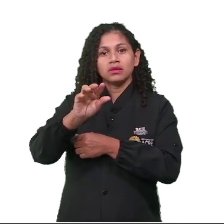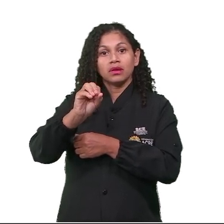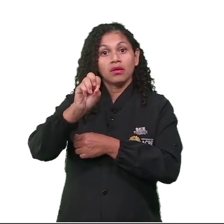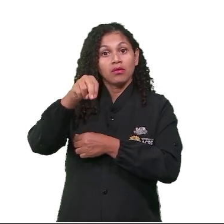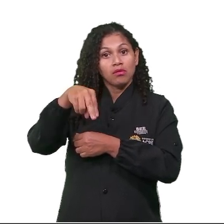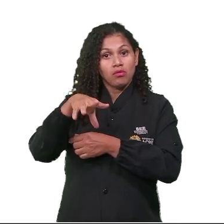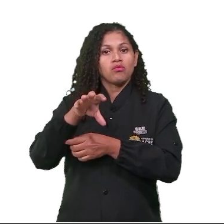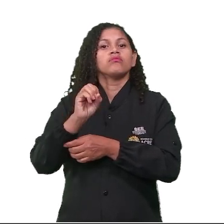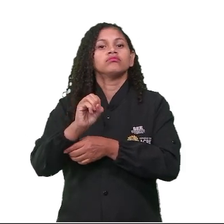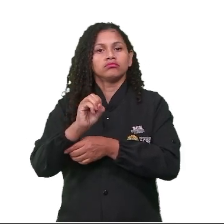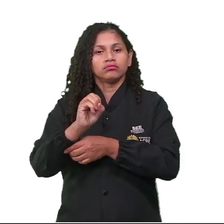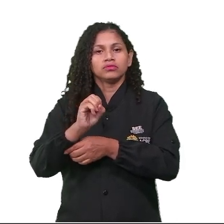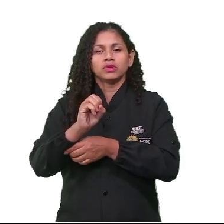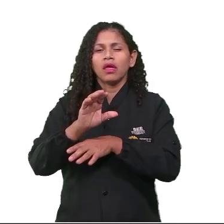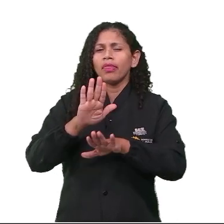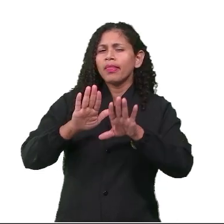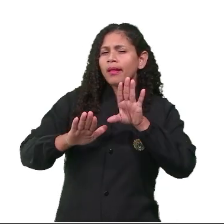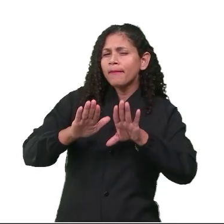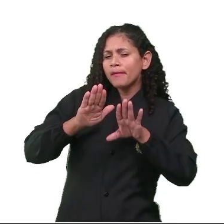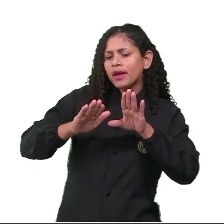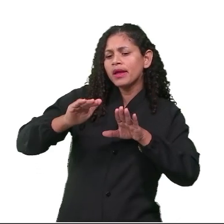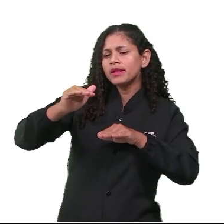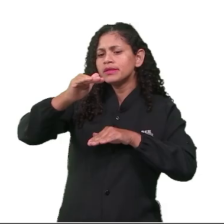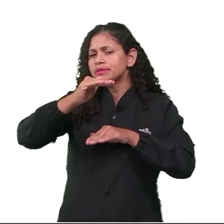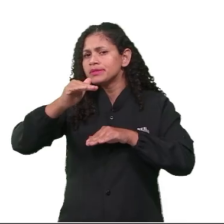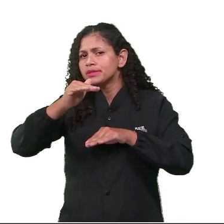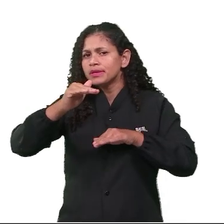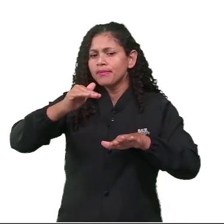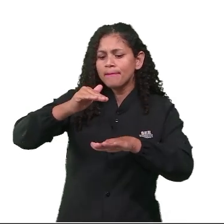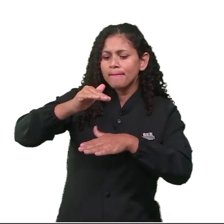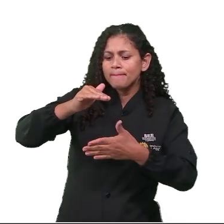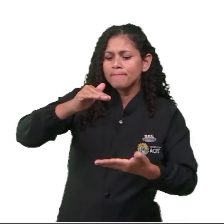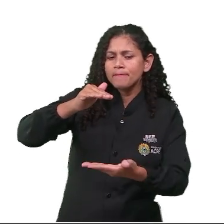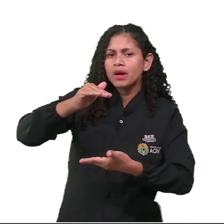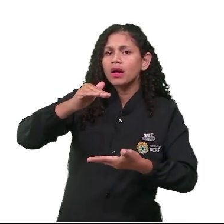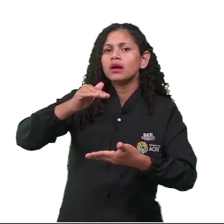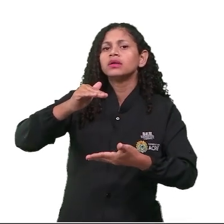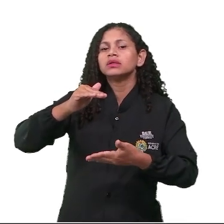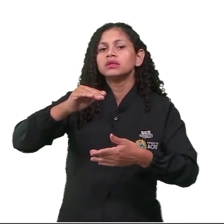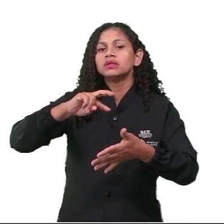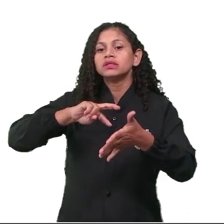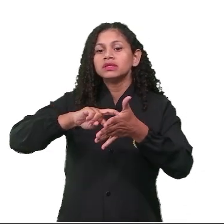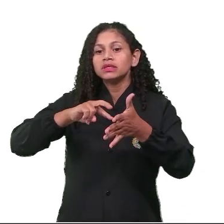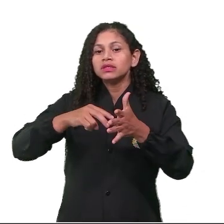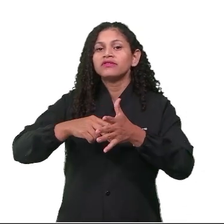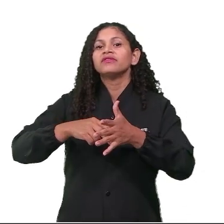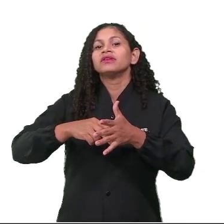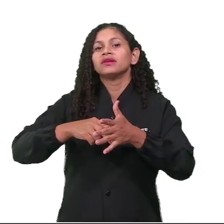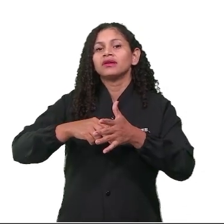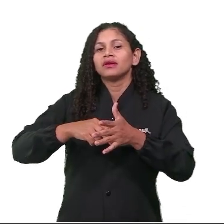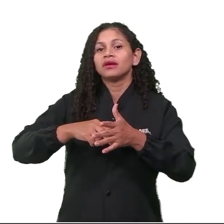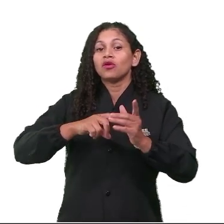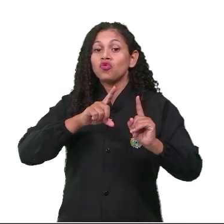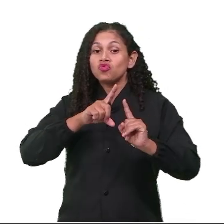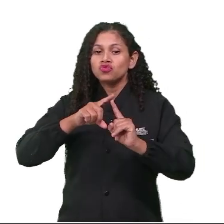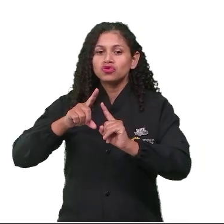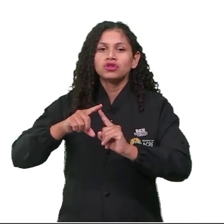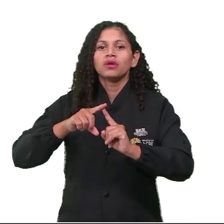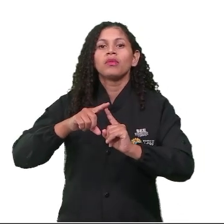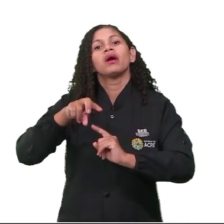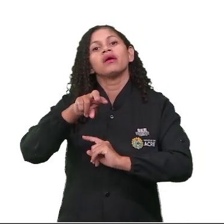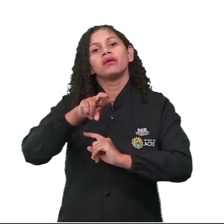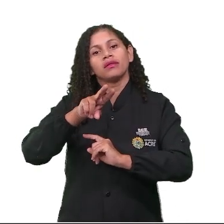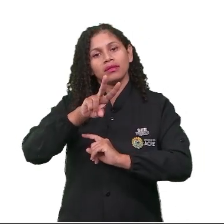na base, tanto a de baixo quanto a de cima, é que o prisma vai ganhar um nome. Se o prisma tiver na base um